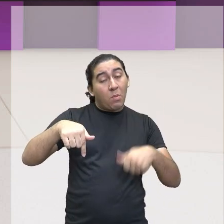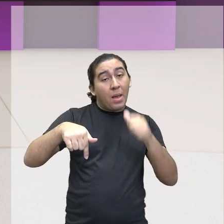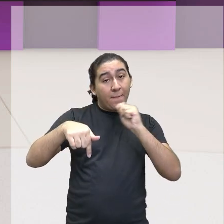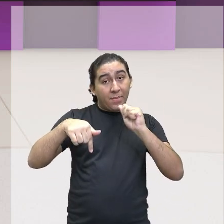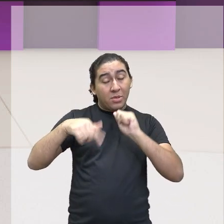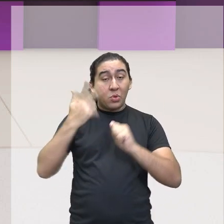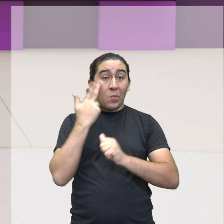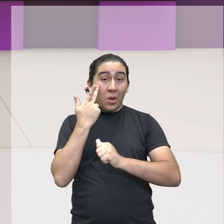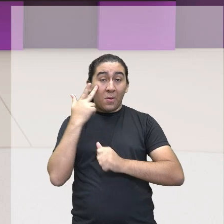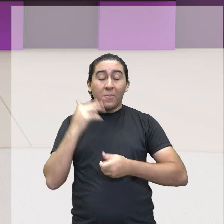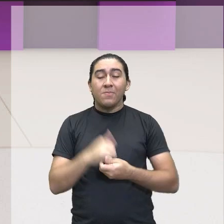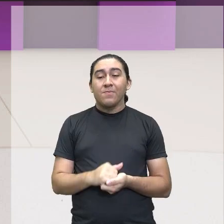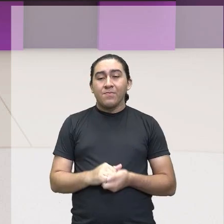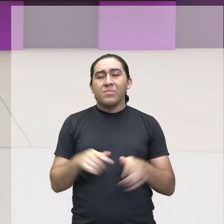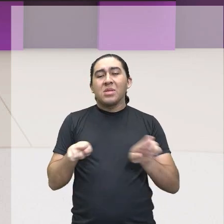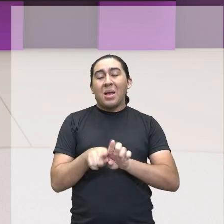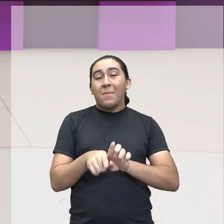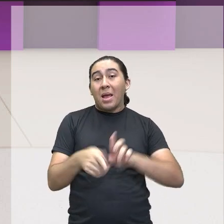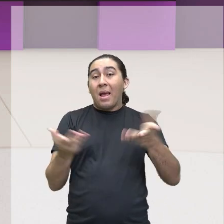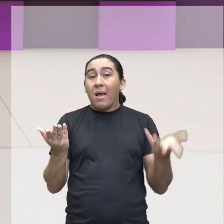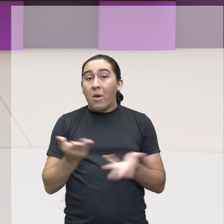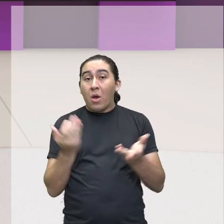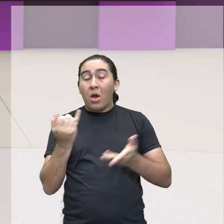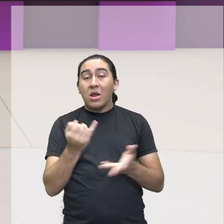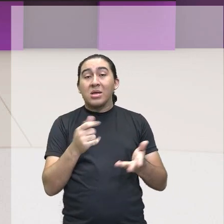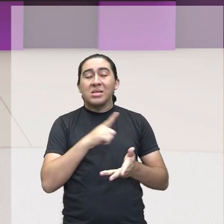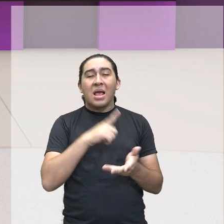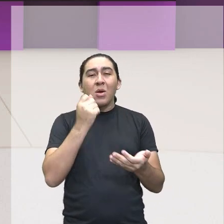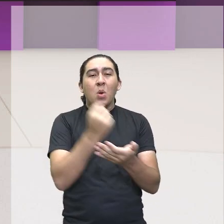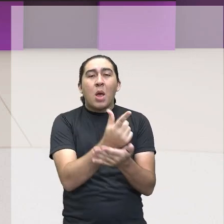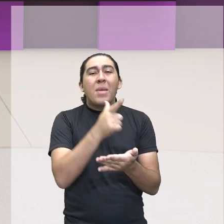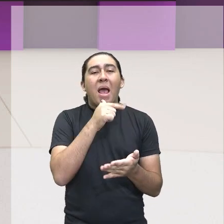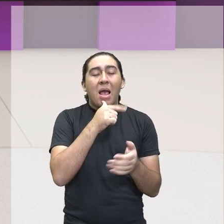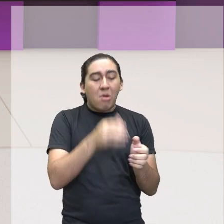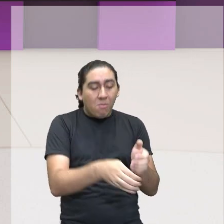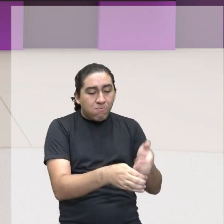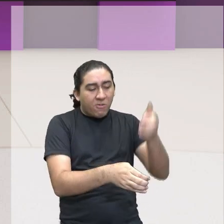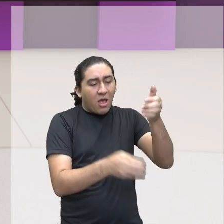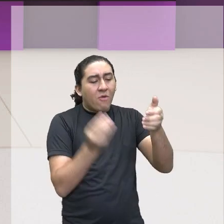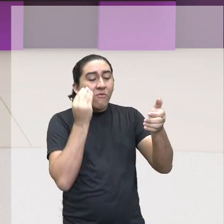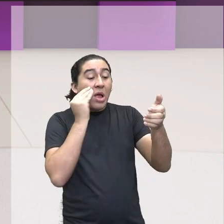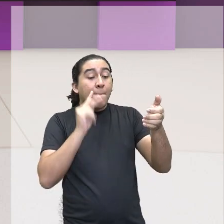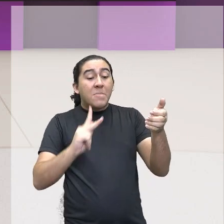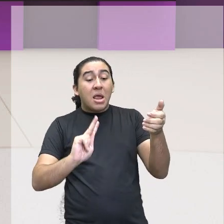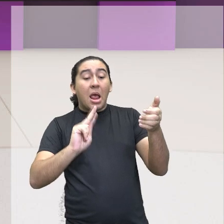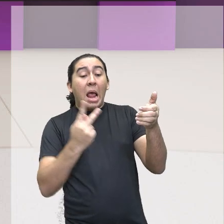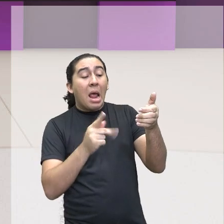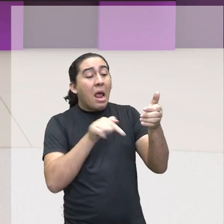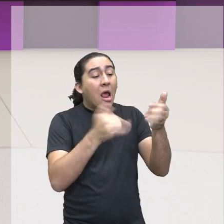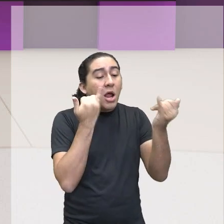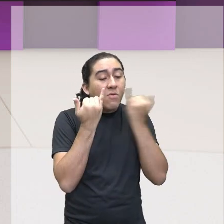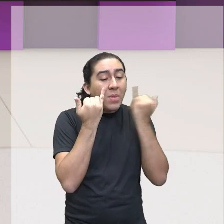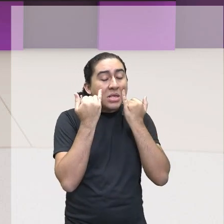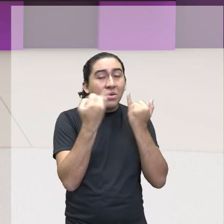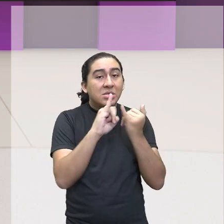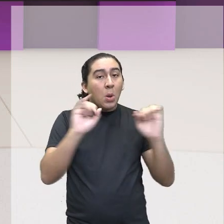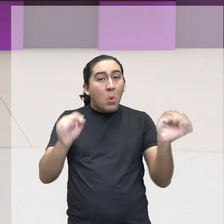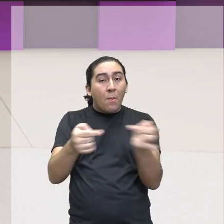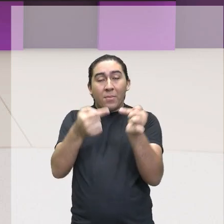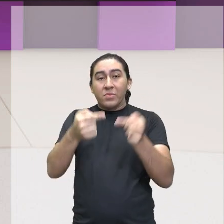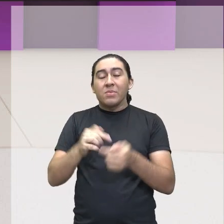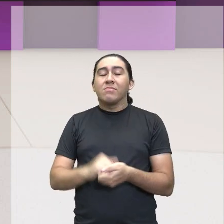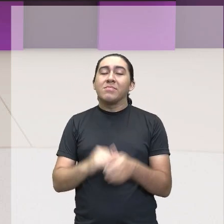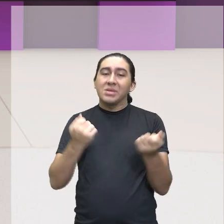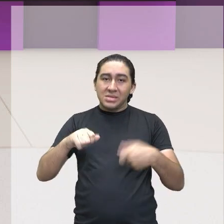hoje, observe lá nos rótulos da água, se a sua água ela tem um pH ideal para você, tá? Então, ela precisa ter